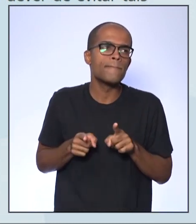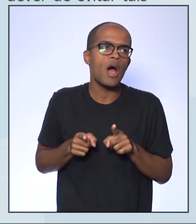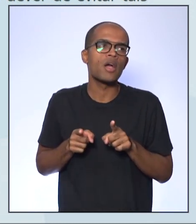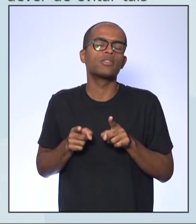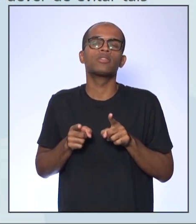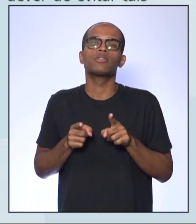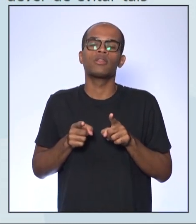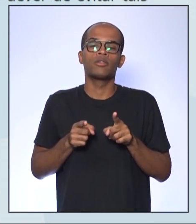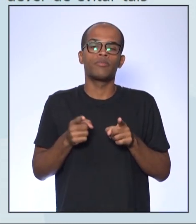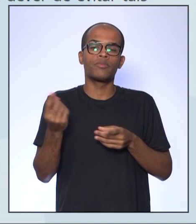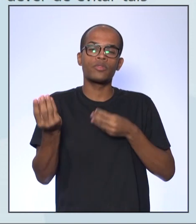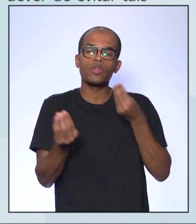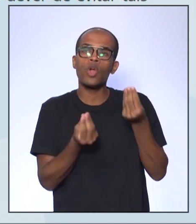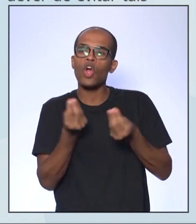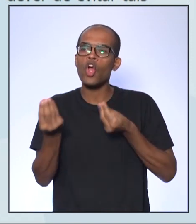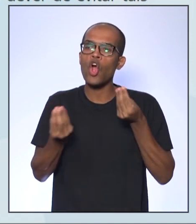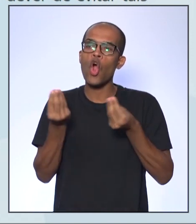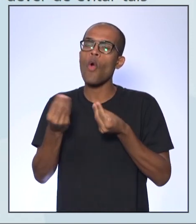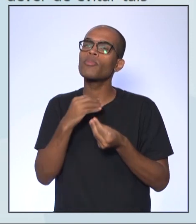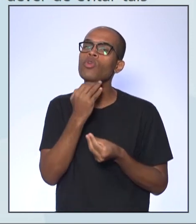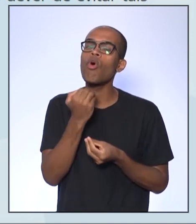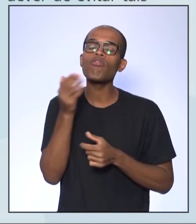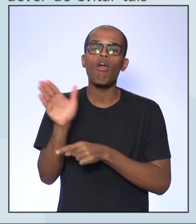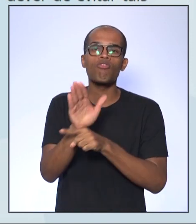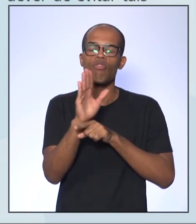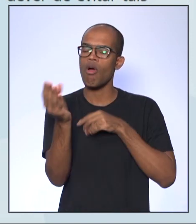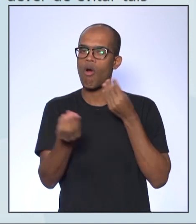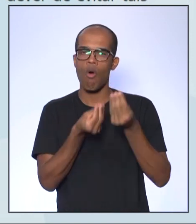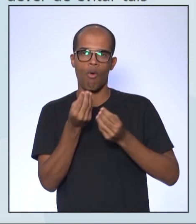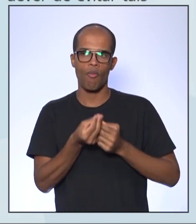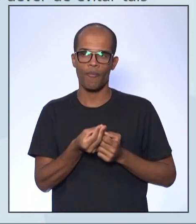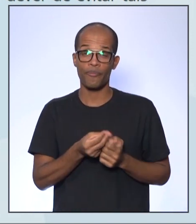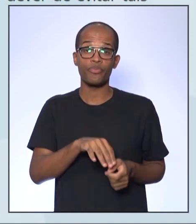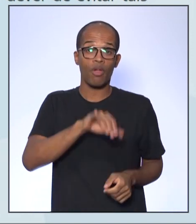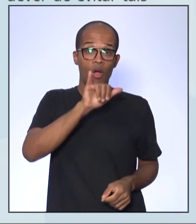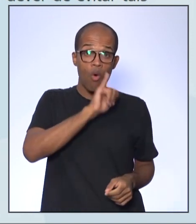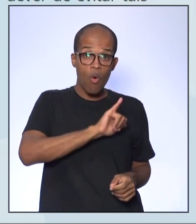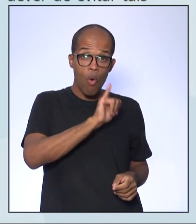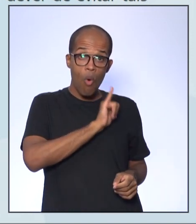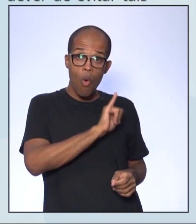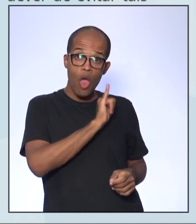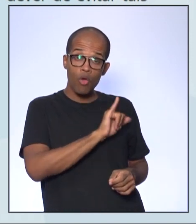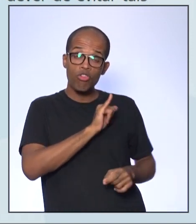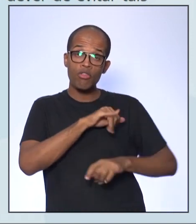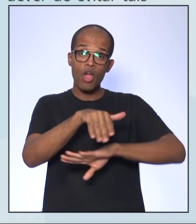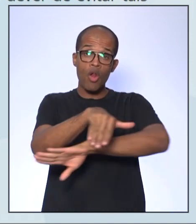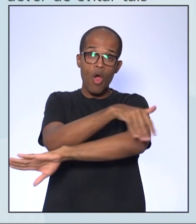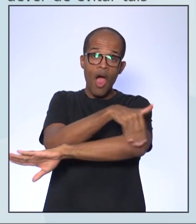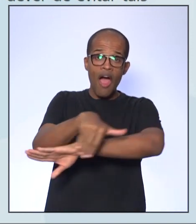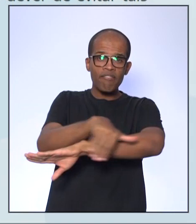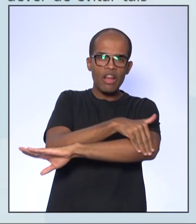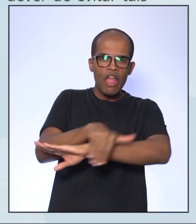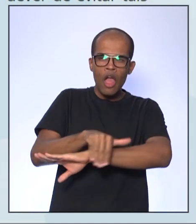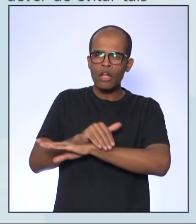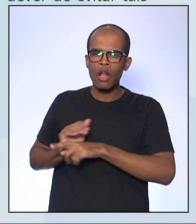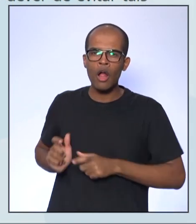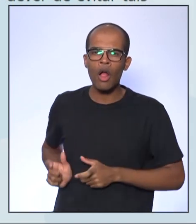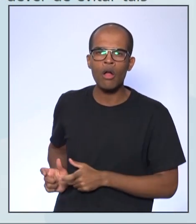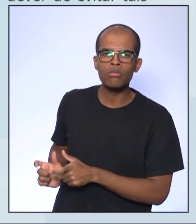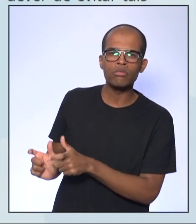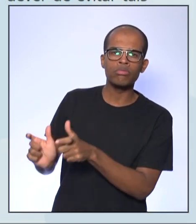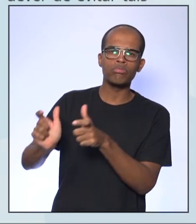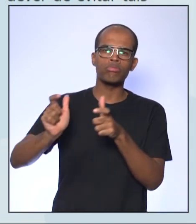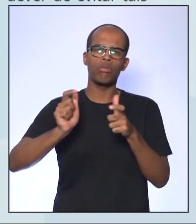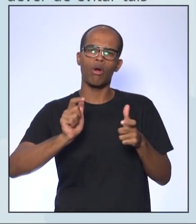irresolvível tão simples problema. O Rio de Janeiro, da avenida, dos squares, dos